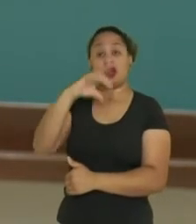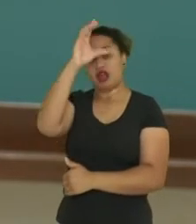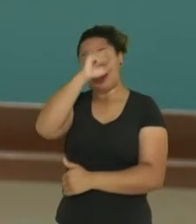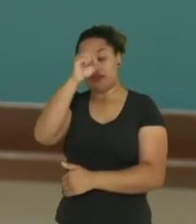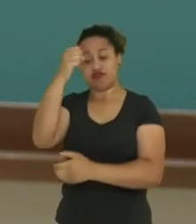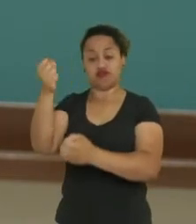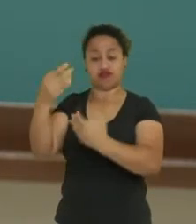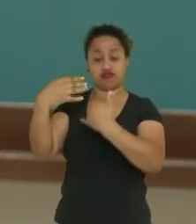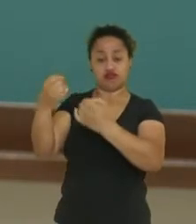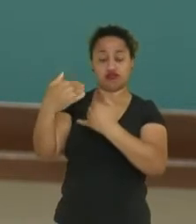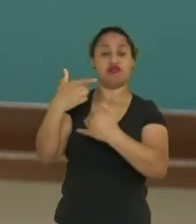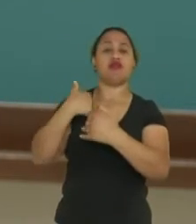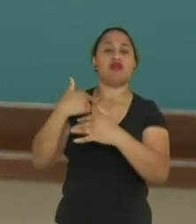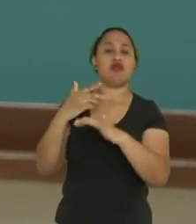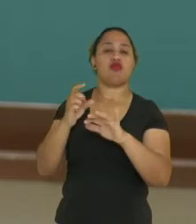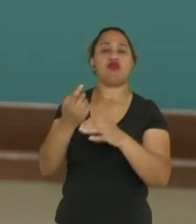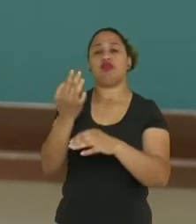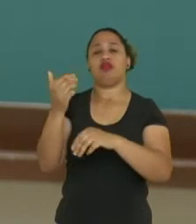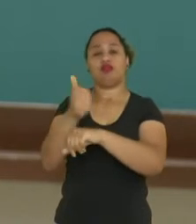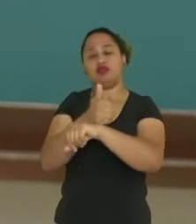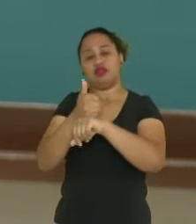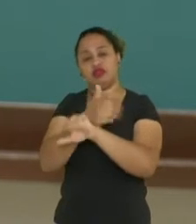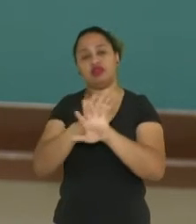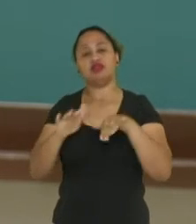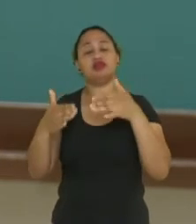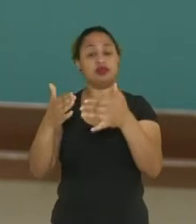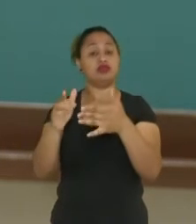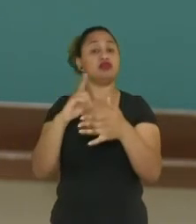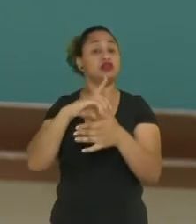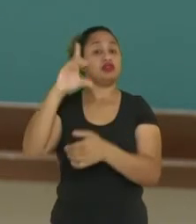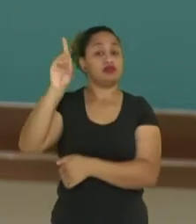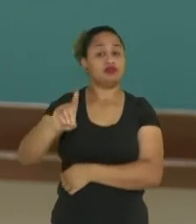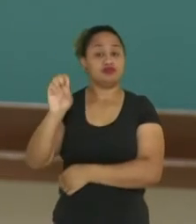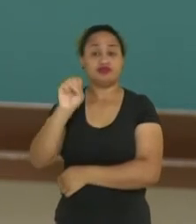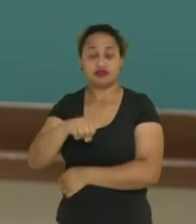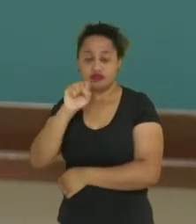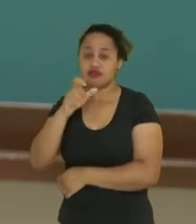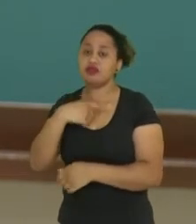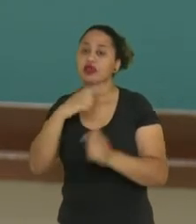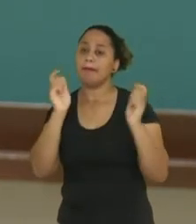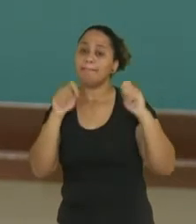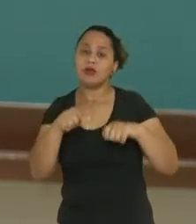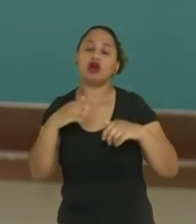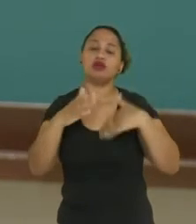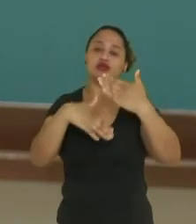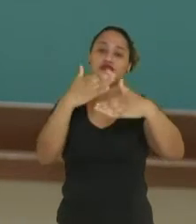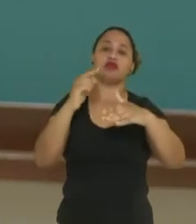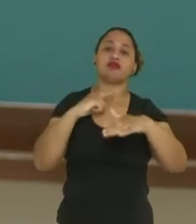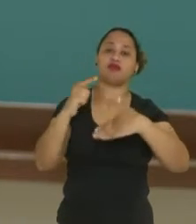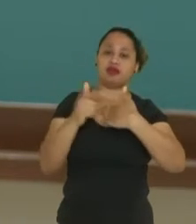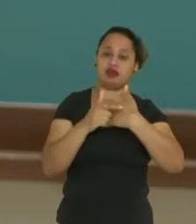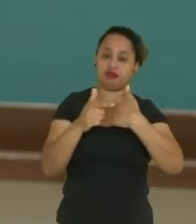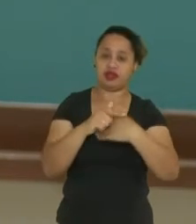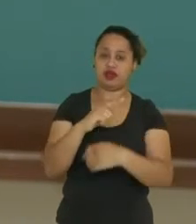também, de acordo com o ECA, adequada ao mercado de trabalho, para que ele possa desempenhar uma função.